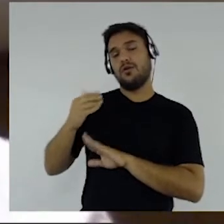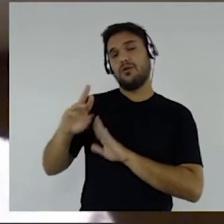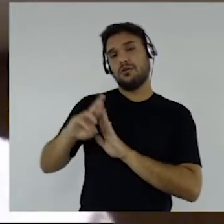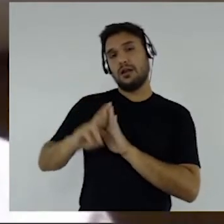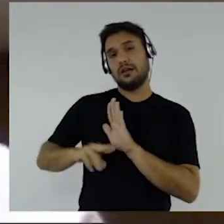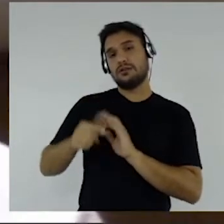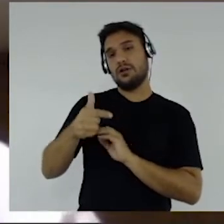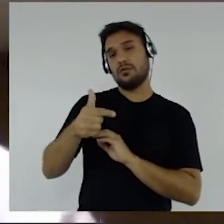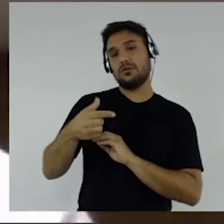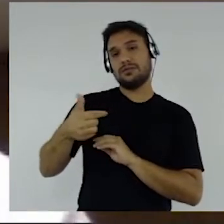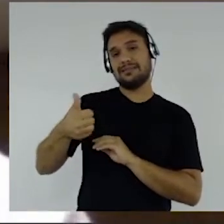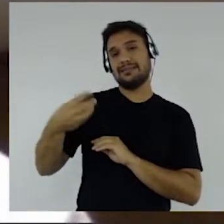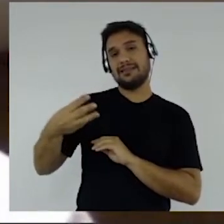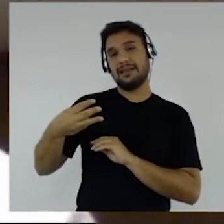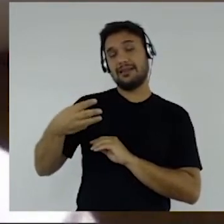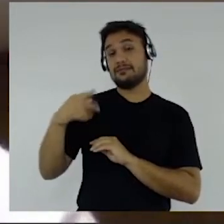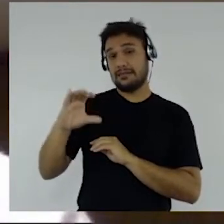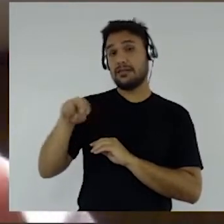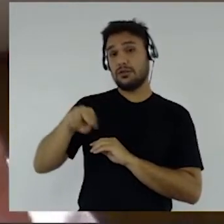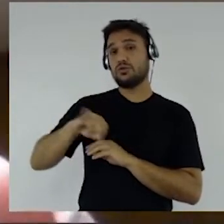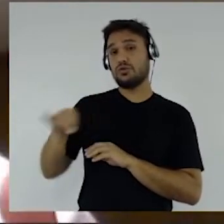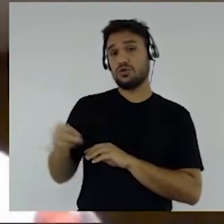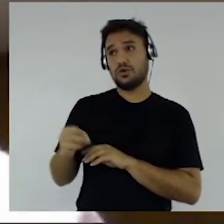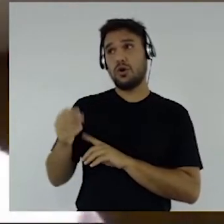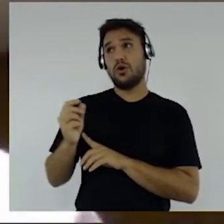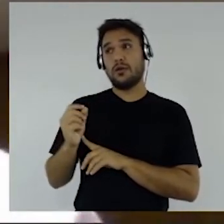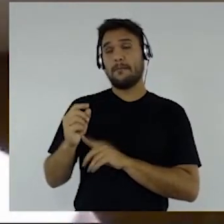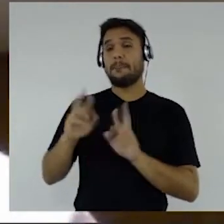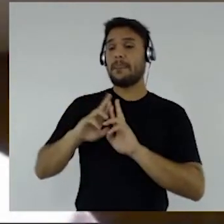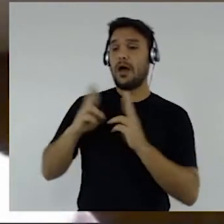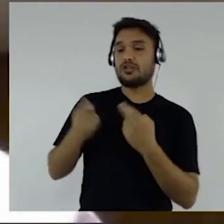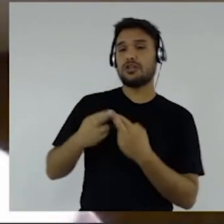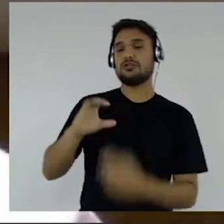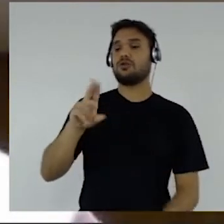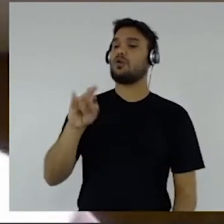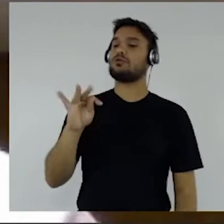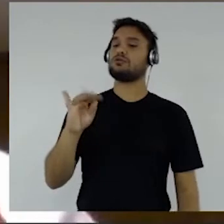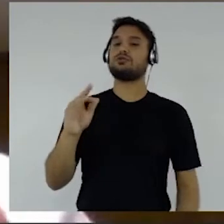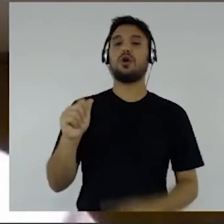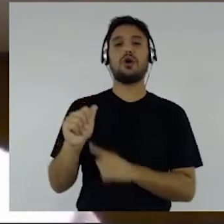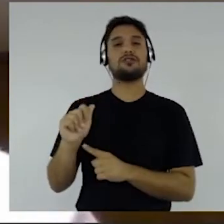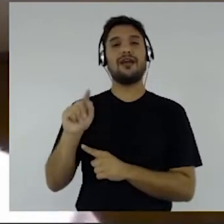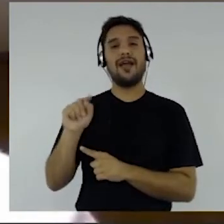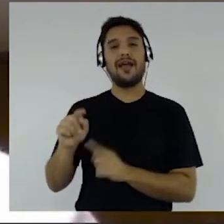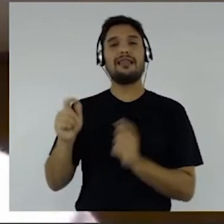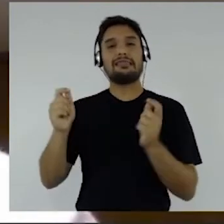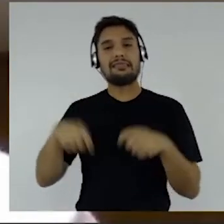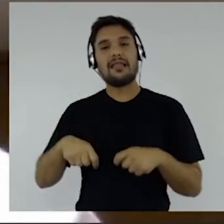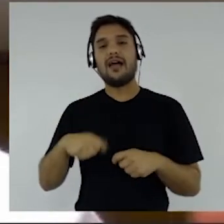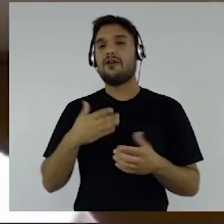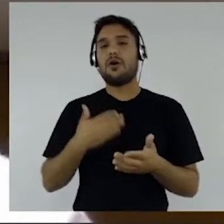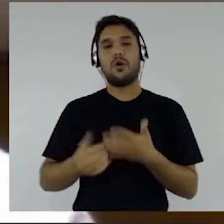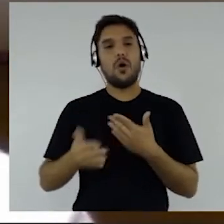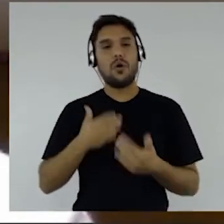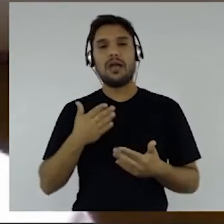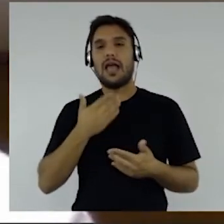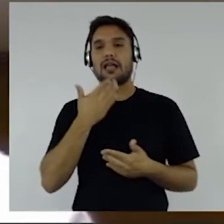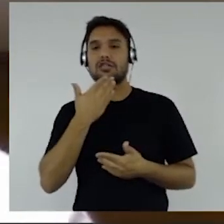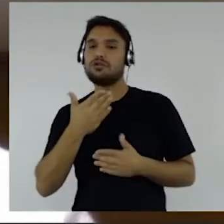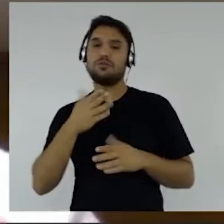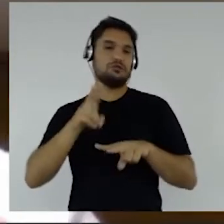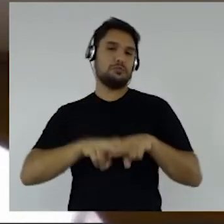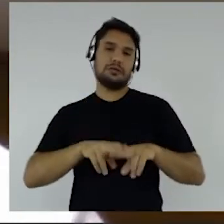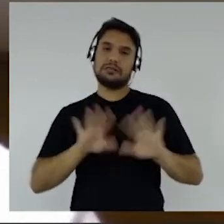Resolução 213 do CNJ, a audiência de custódia, em tese, era cabível para qualquer espécie de